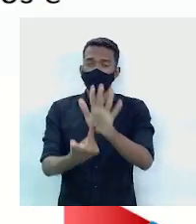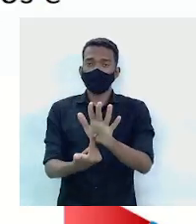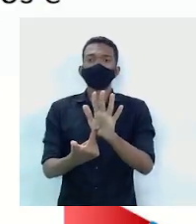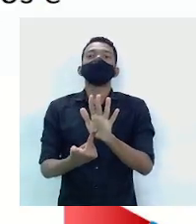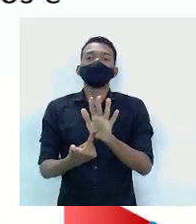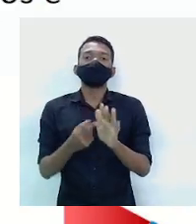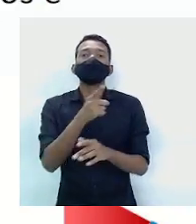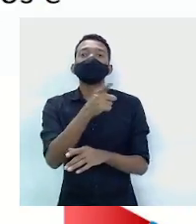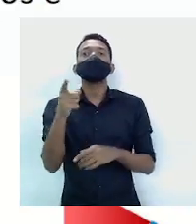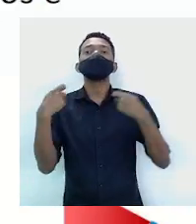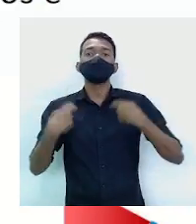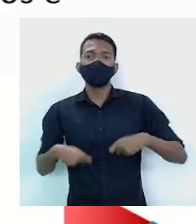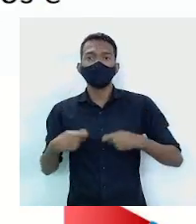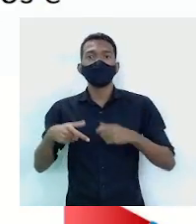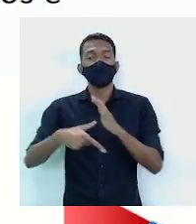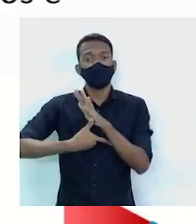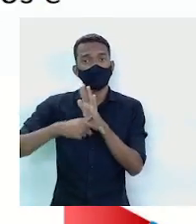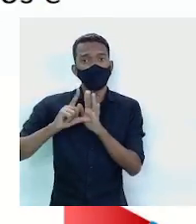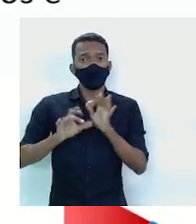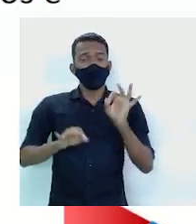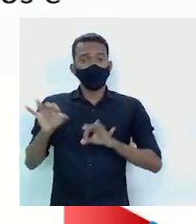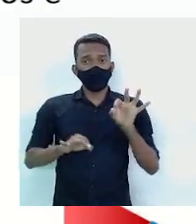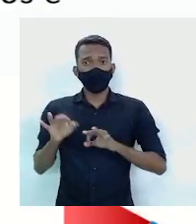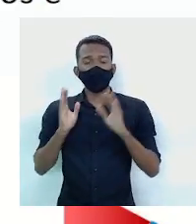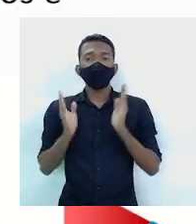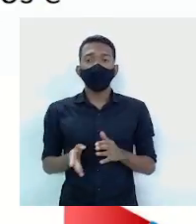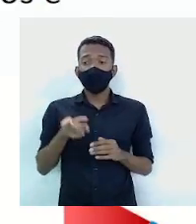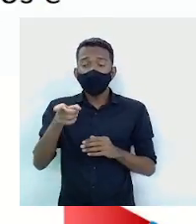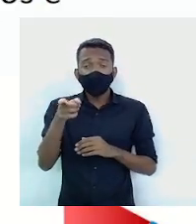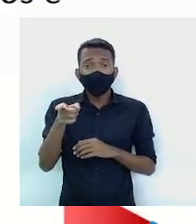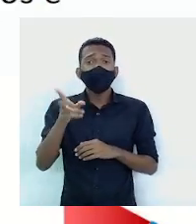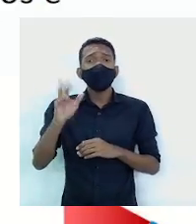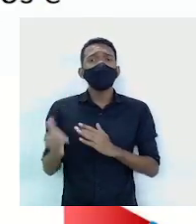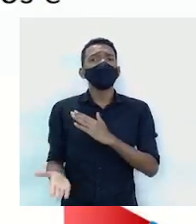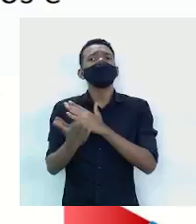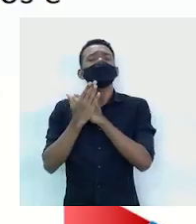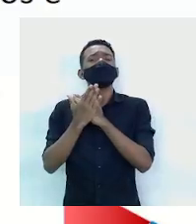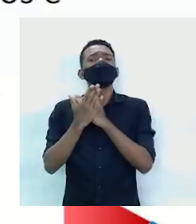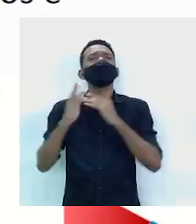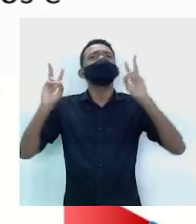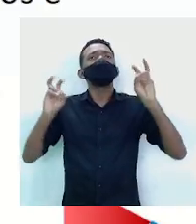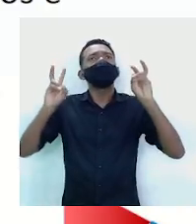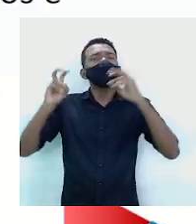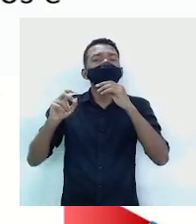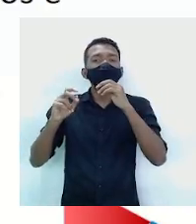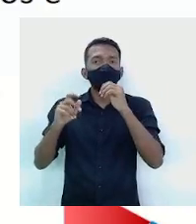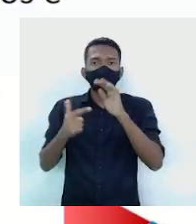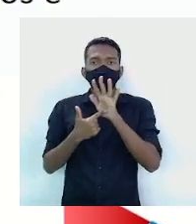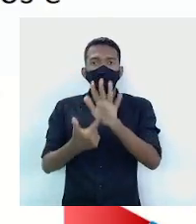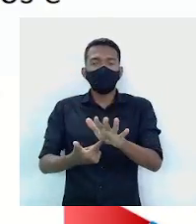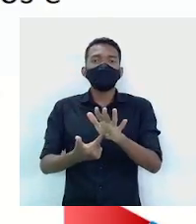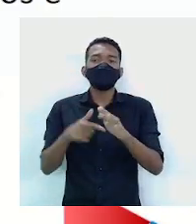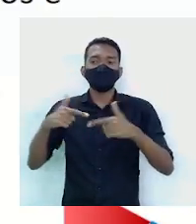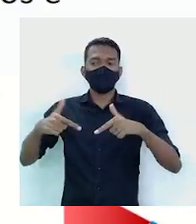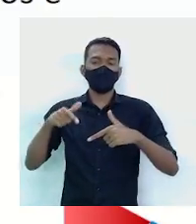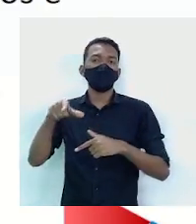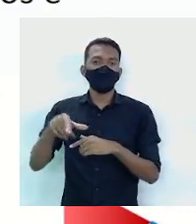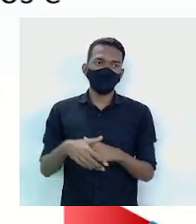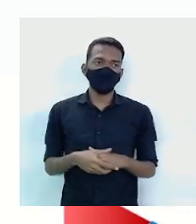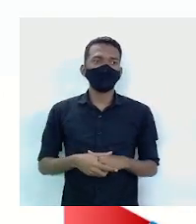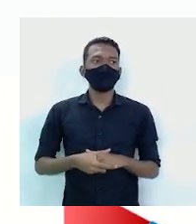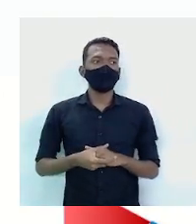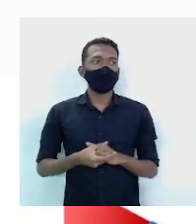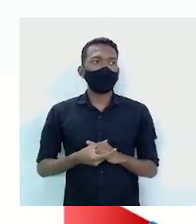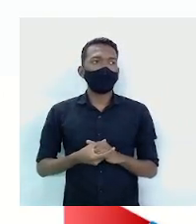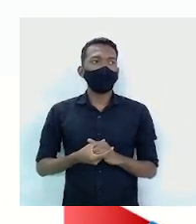vai construir um roteiro antes e esse roteiro vai lhe ajudar na hora de apresentar esse trabalho, certo?